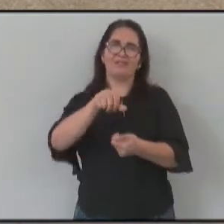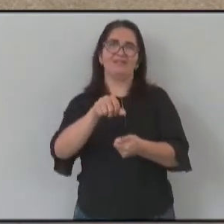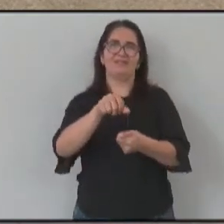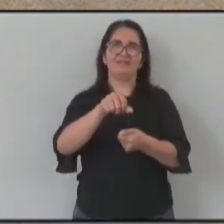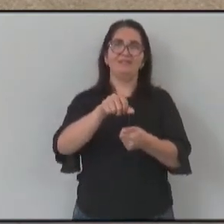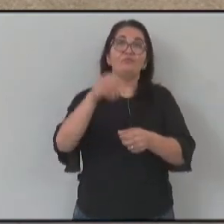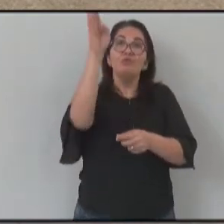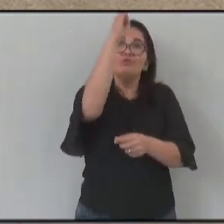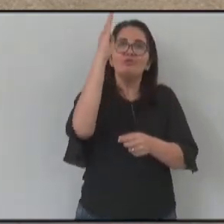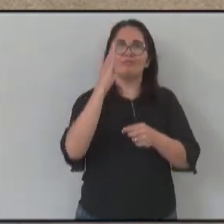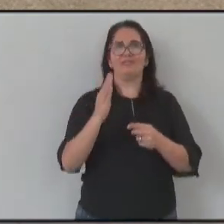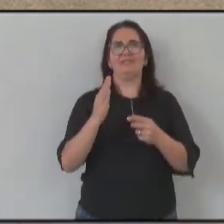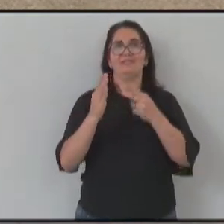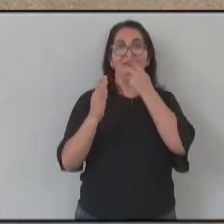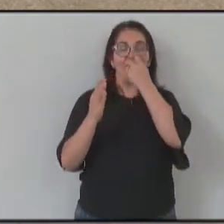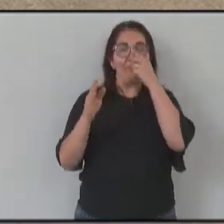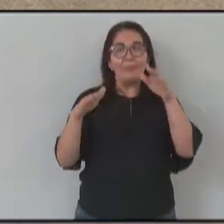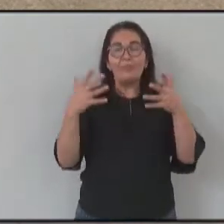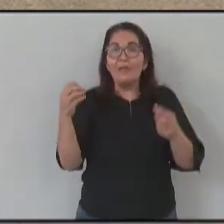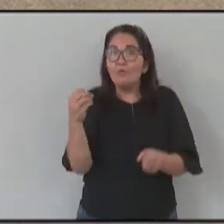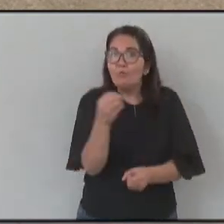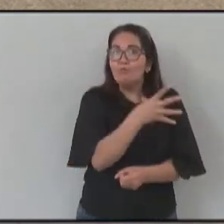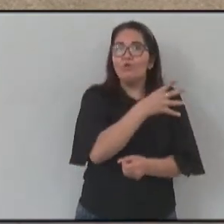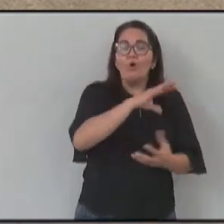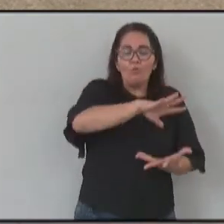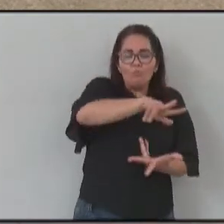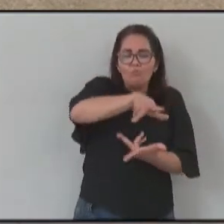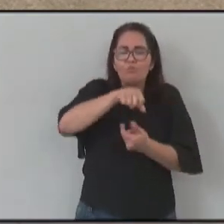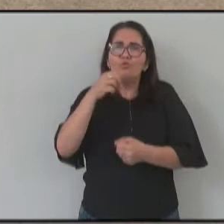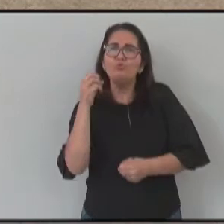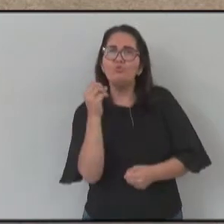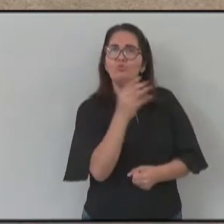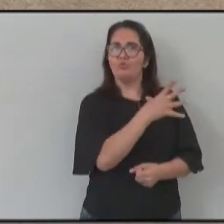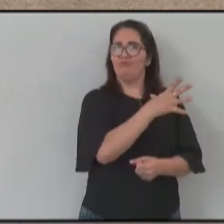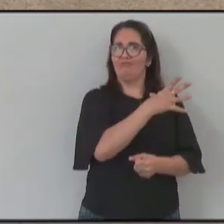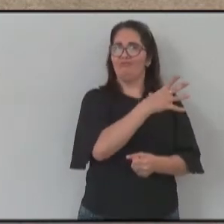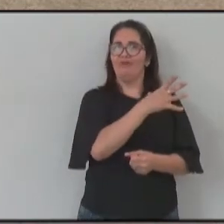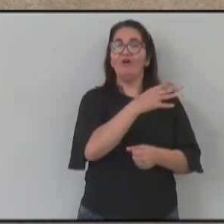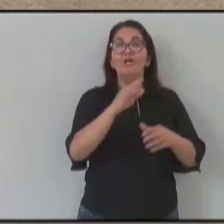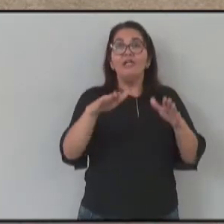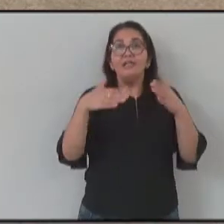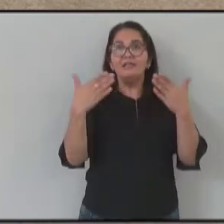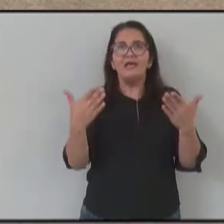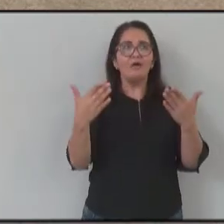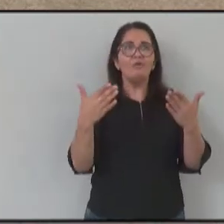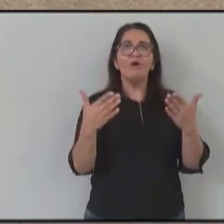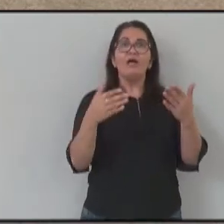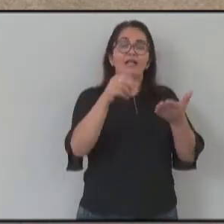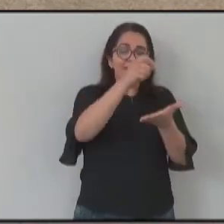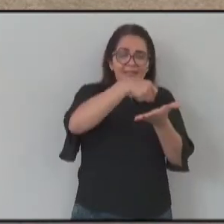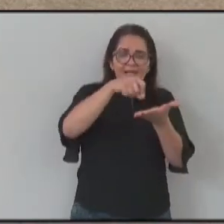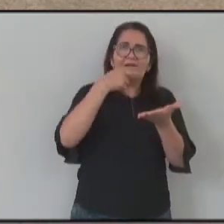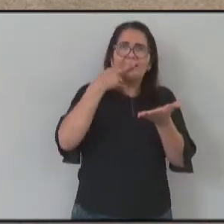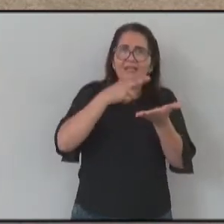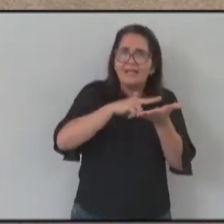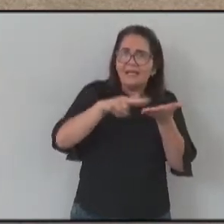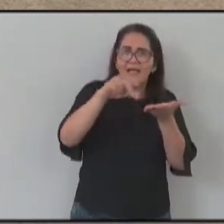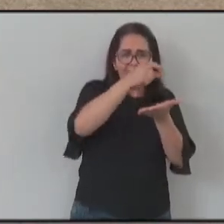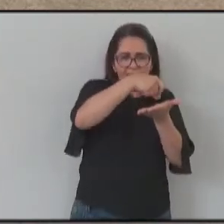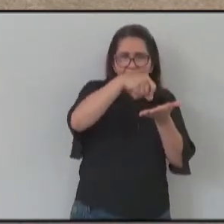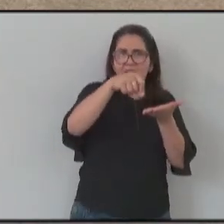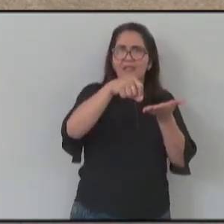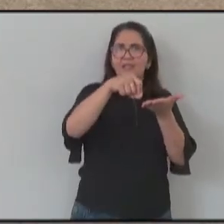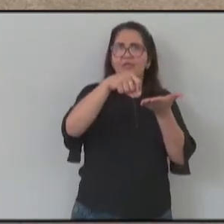Nela estão contidas todas as informações daquele dia, do comportamento dos índios, de como os portugueses